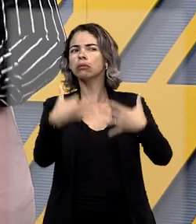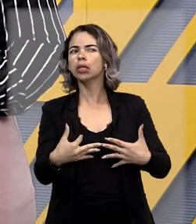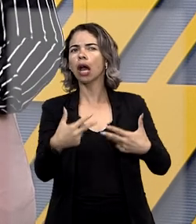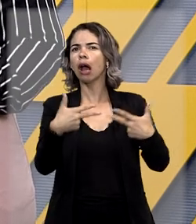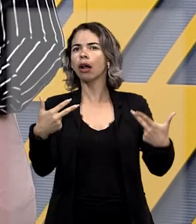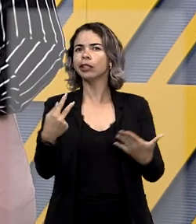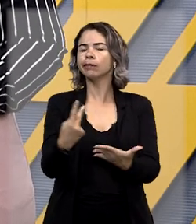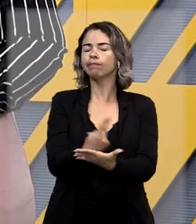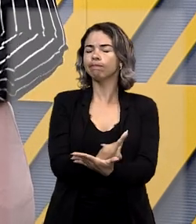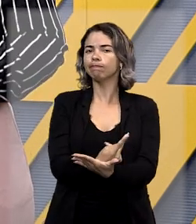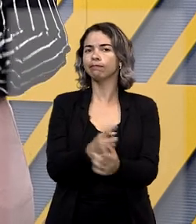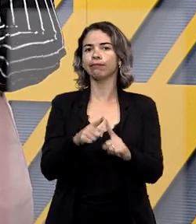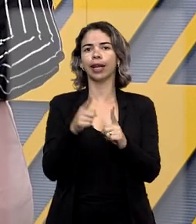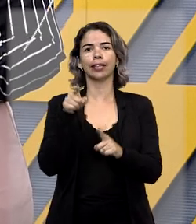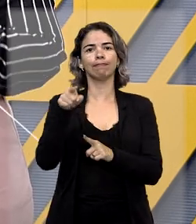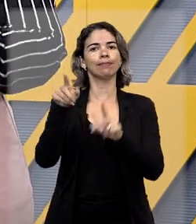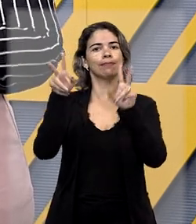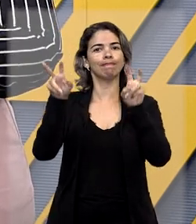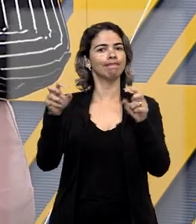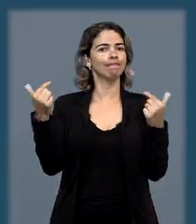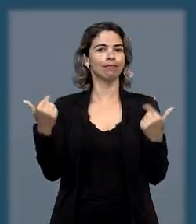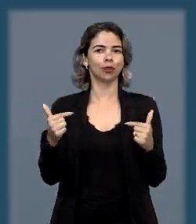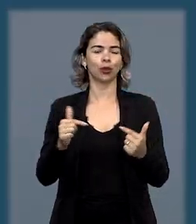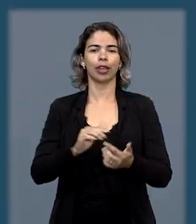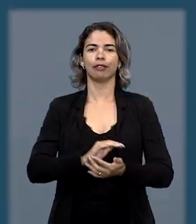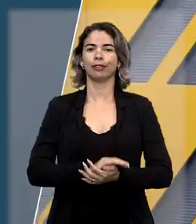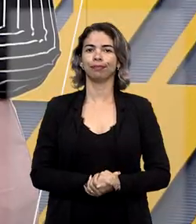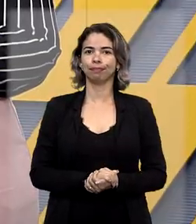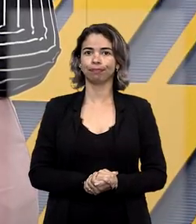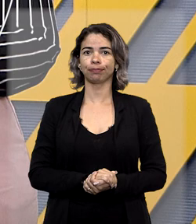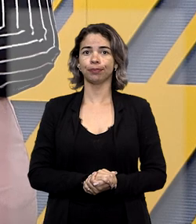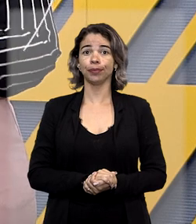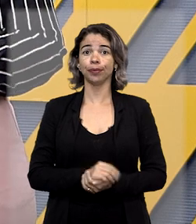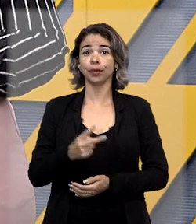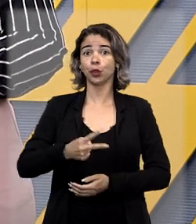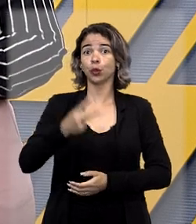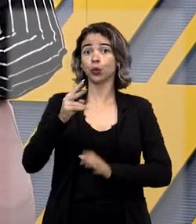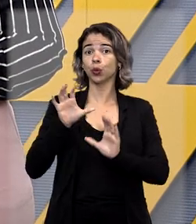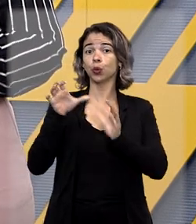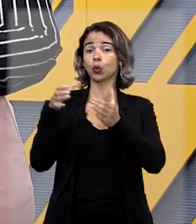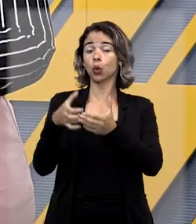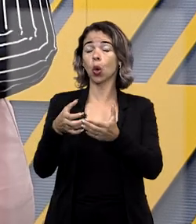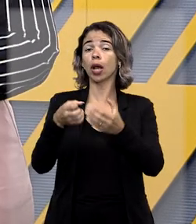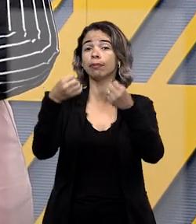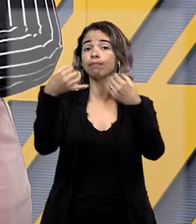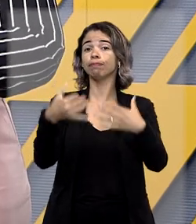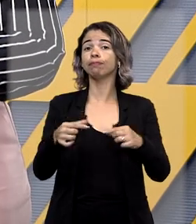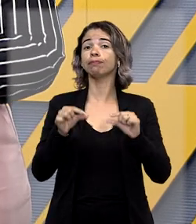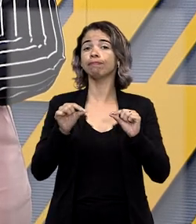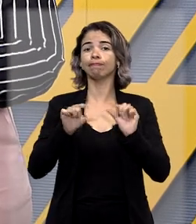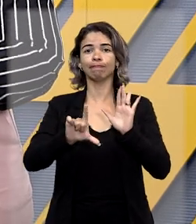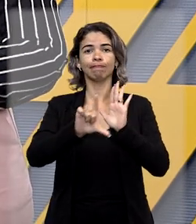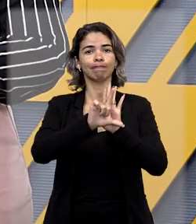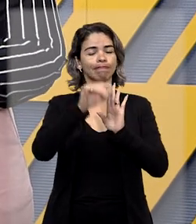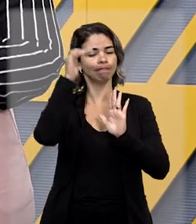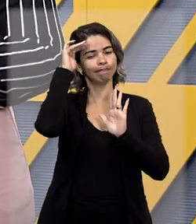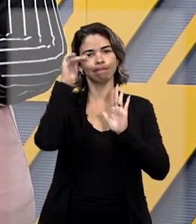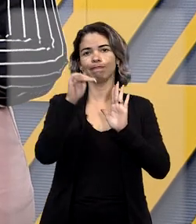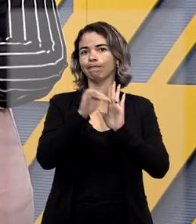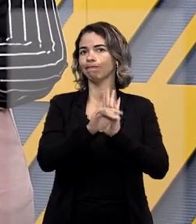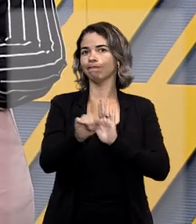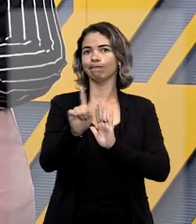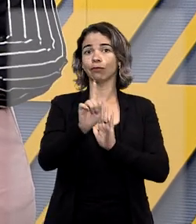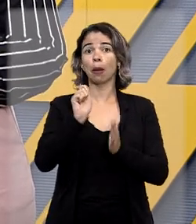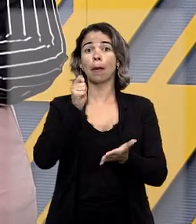pelas circunstâncias, o que não houve no caso. E a segunda turma considerou ilegítimo